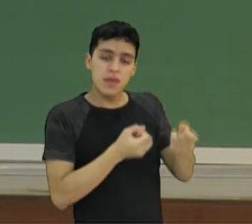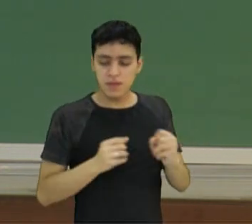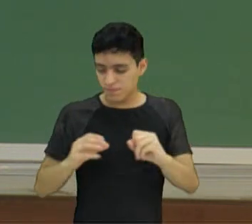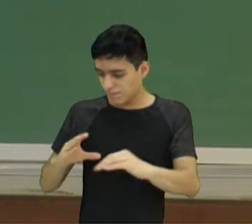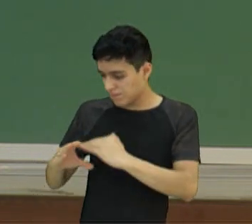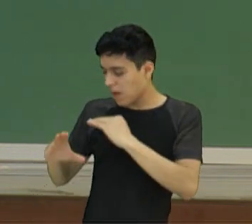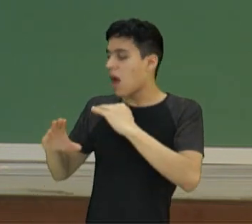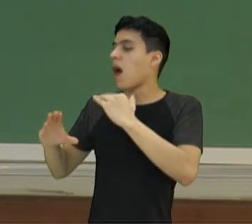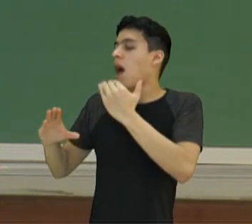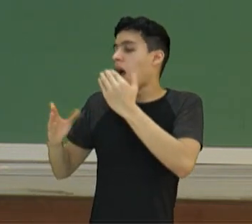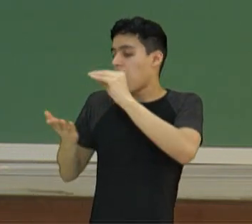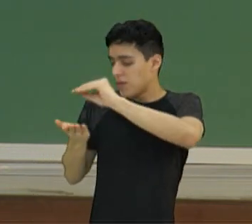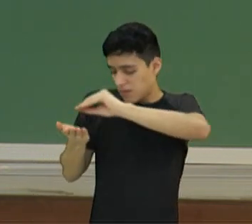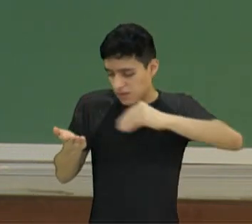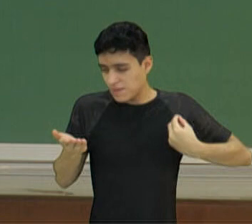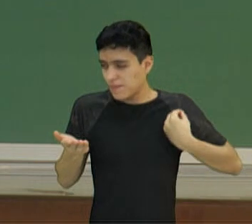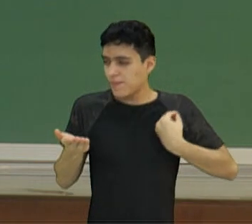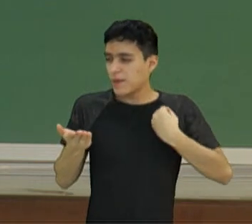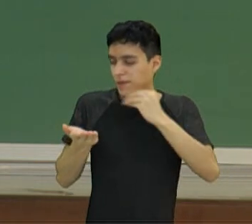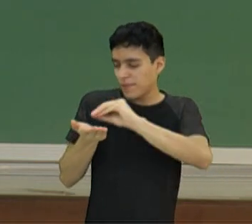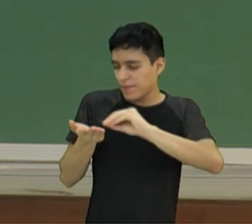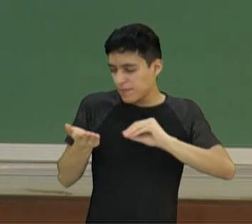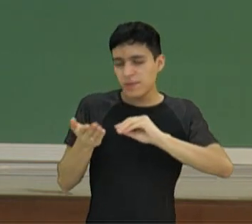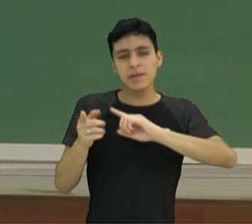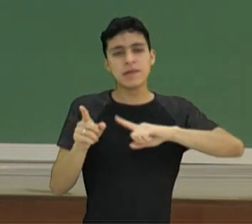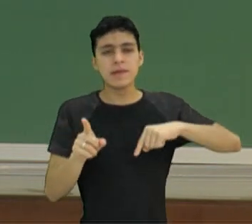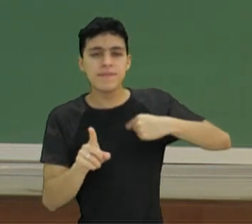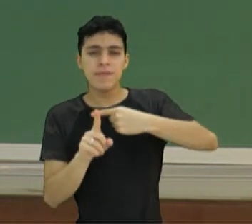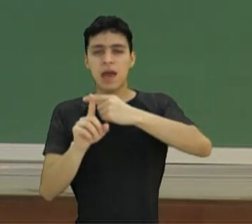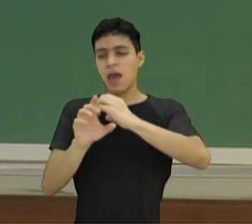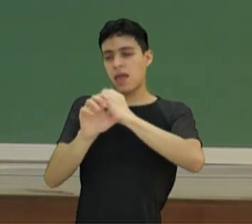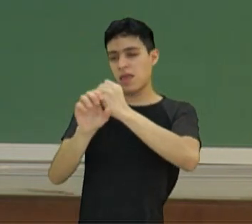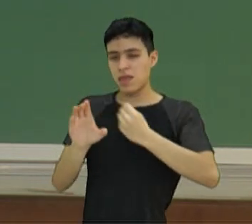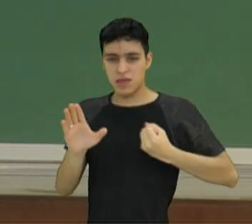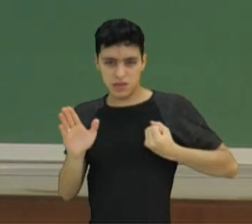então atribuir a tua presença e a tua